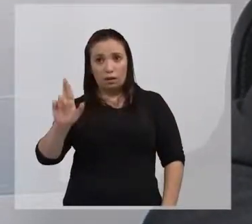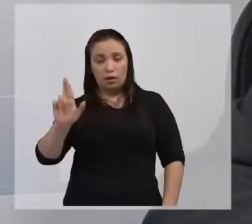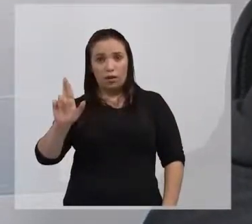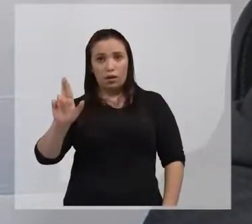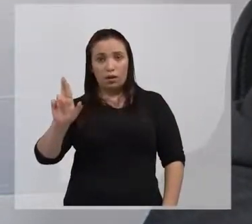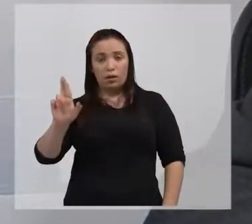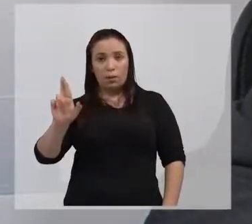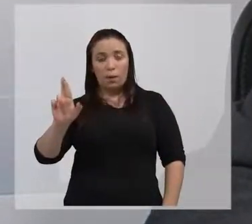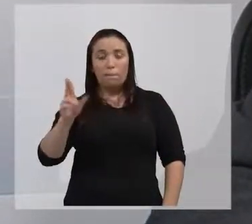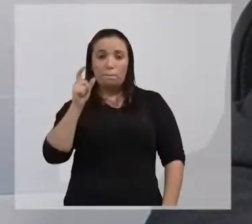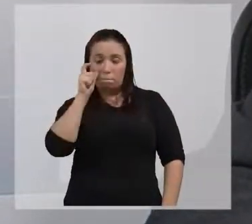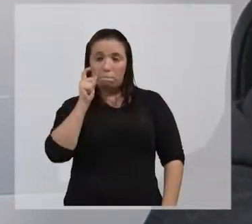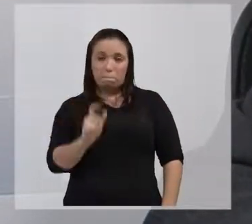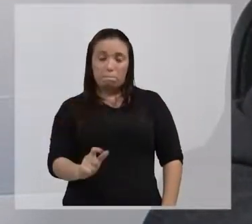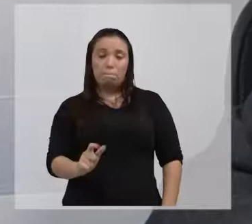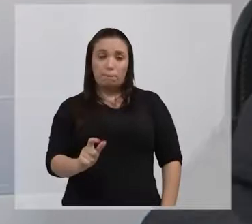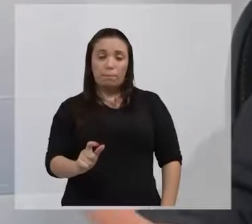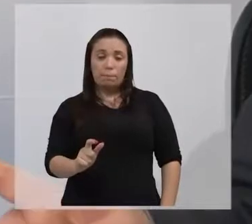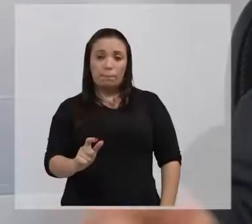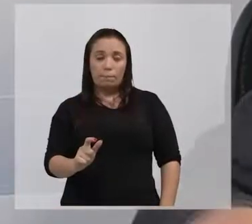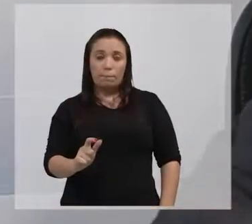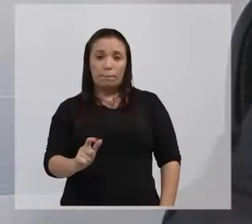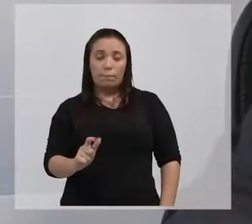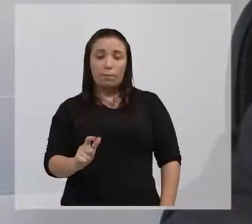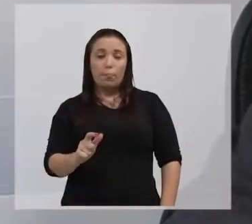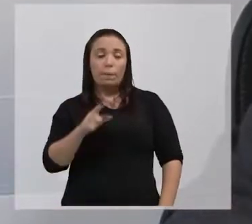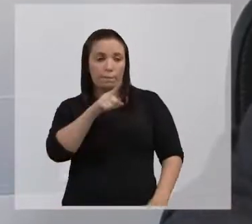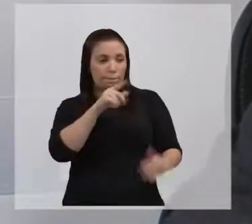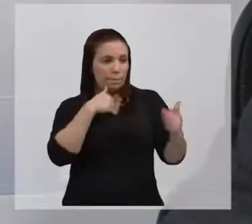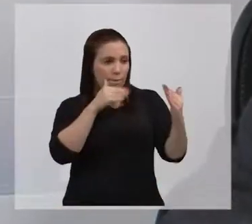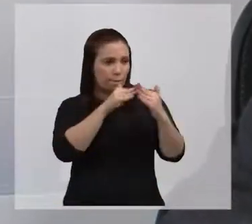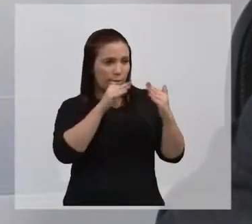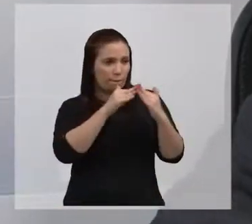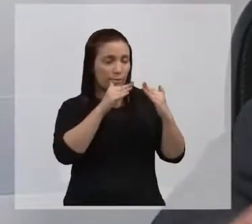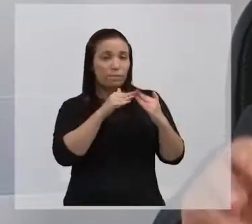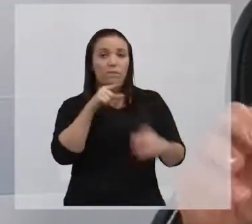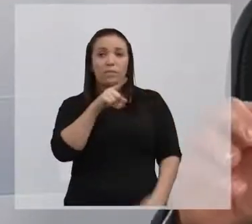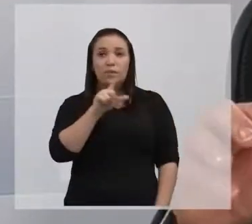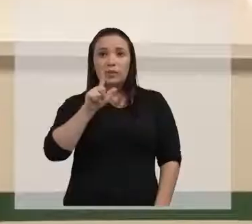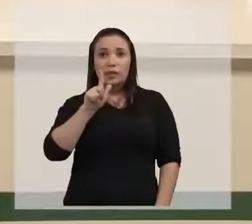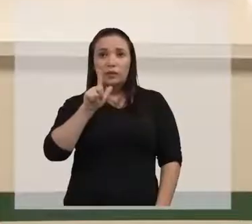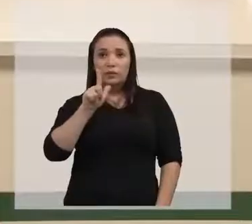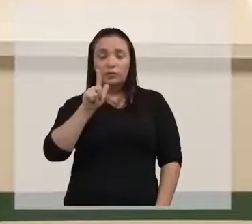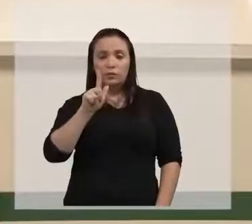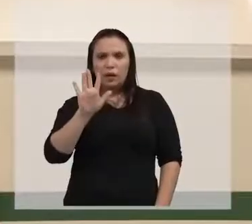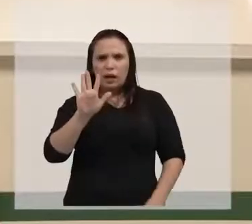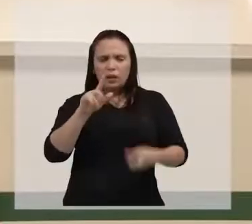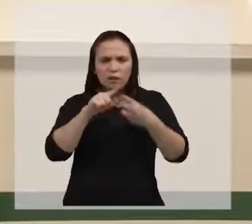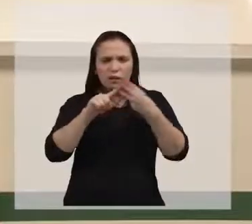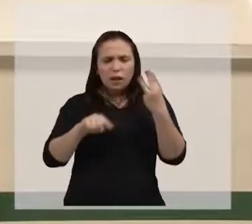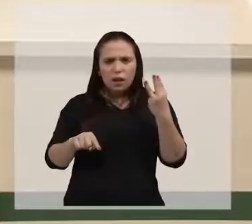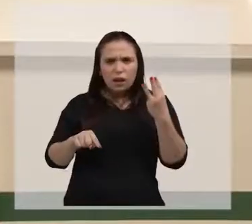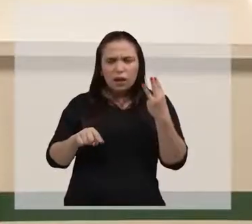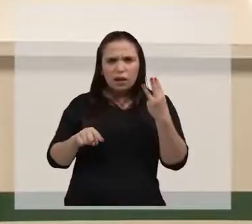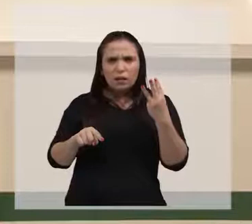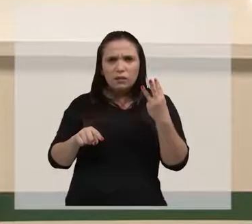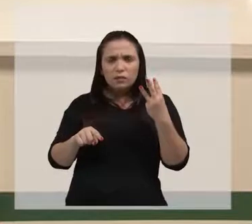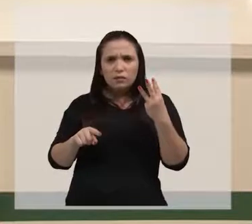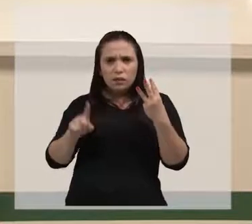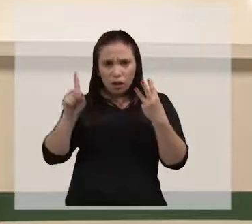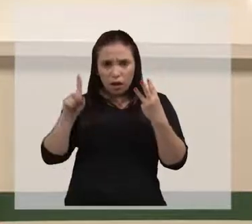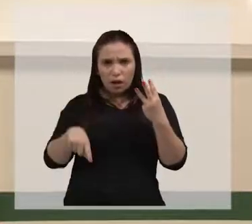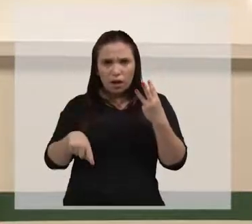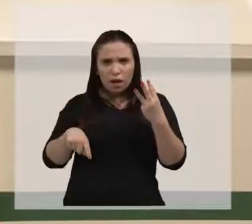Gilmar é interessante. E talvez você concorde comigo. O Gilmar... Peraí. 3 aí, eles são da primeira turma. Toffoli,